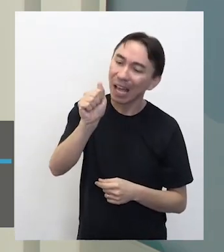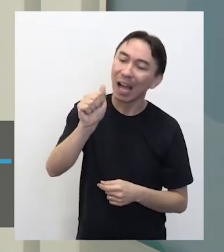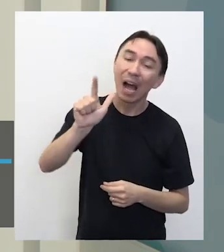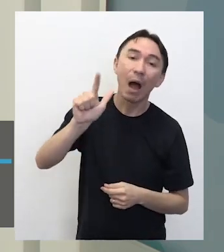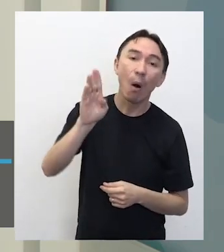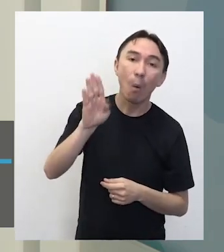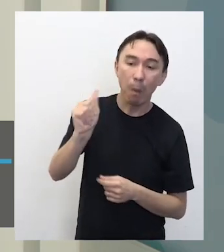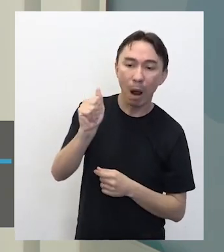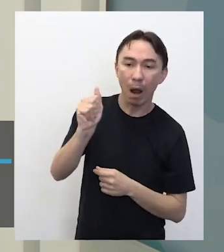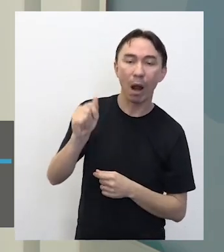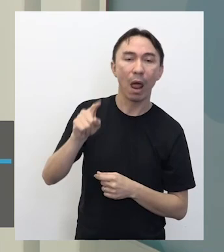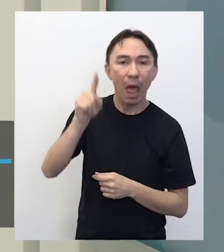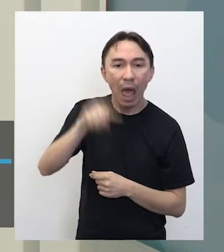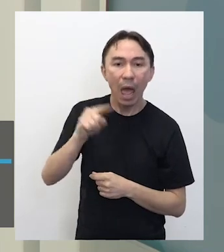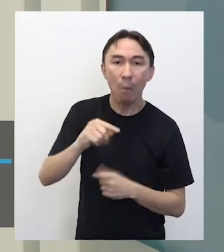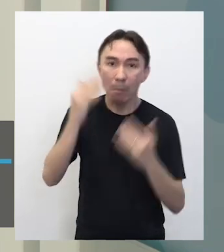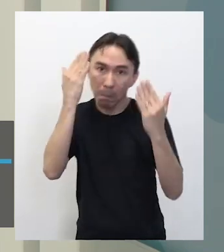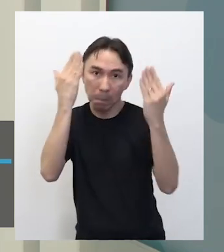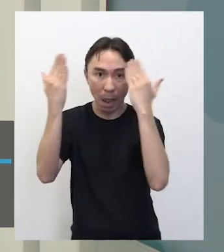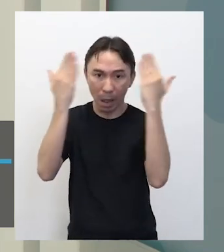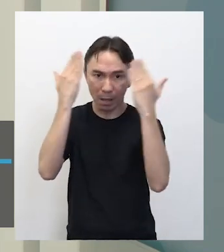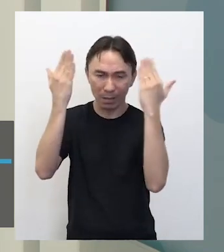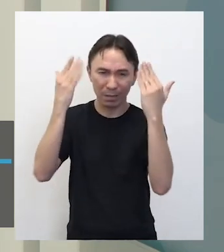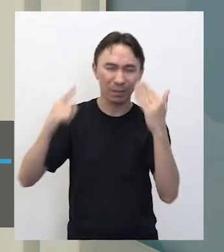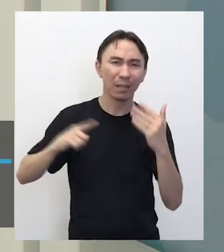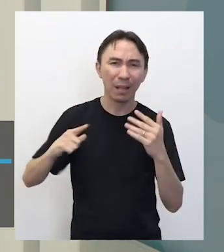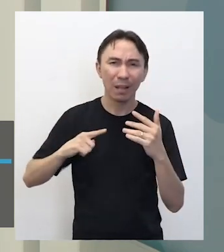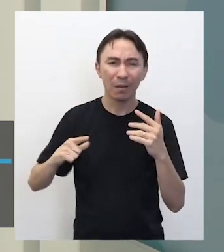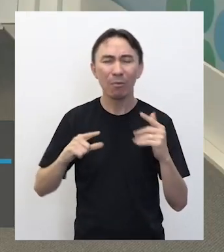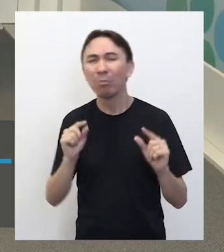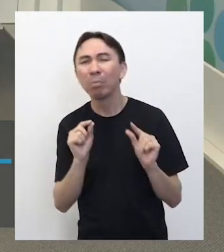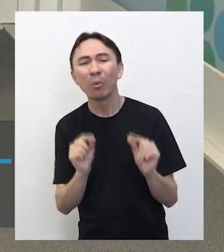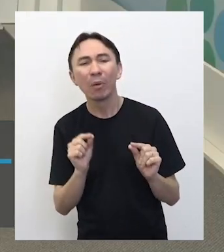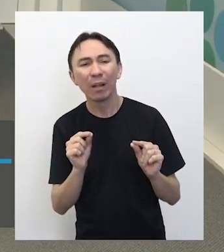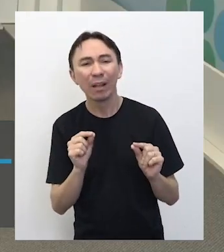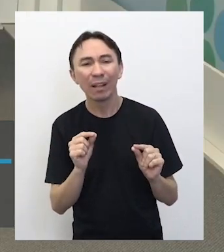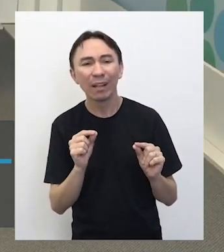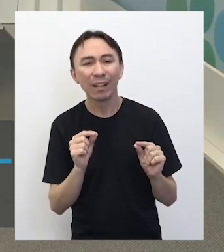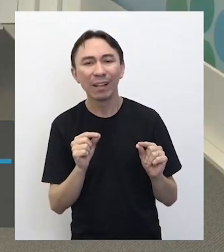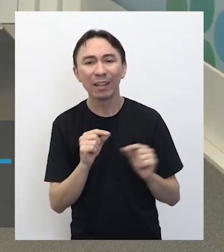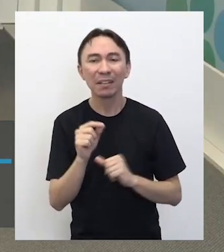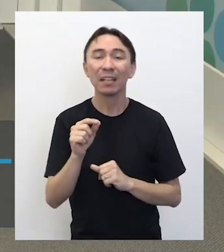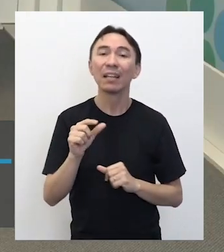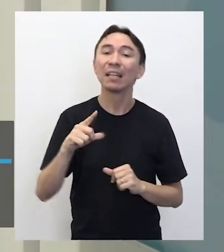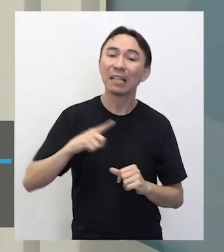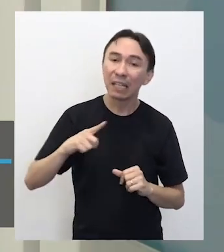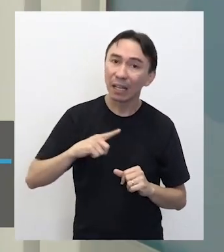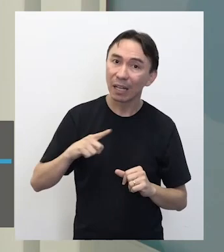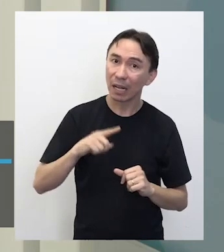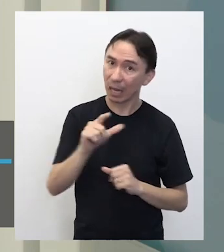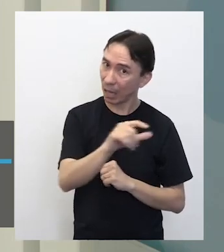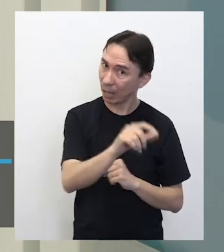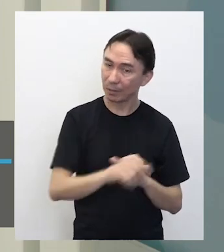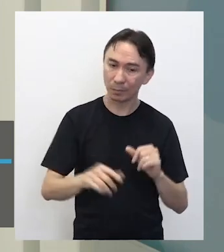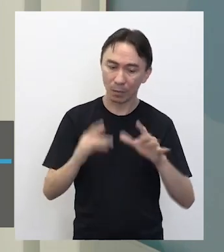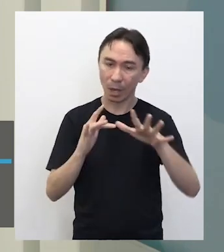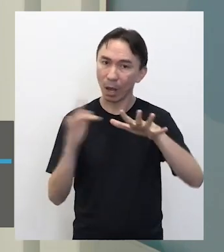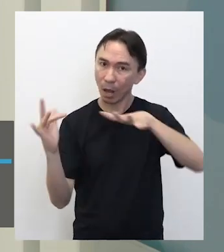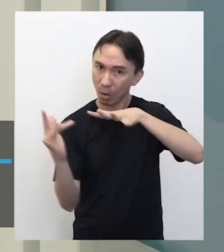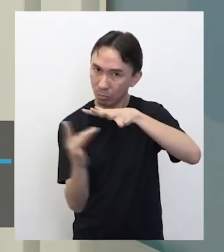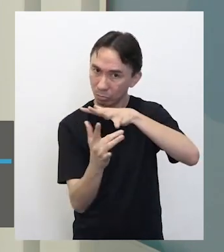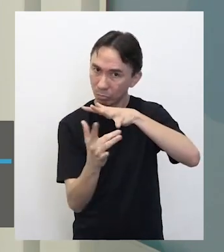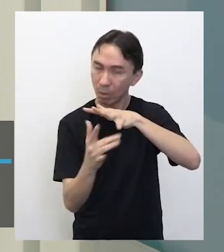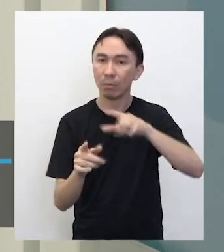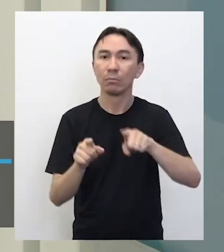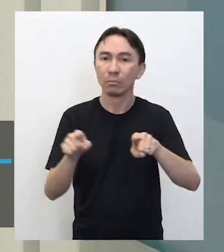psicóloga, vai ter o link, como é que fala, Sara? O IG, né? Isso. Da rede social dela. Ela